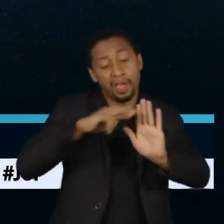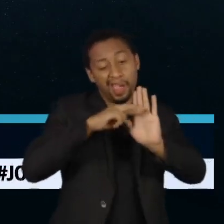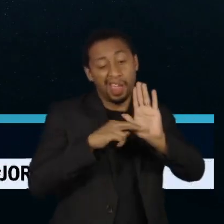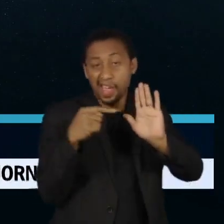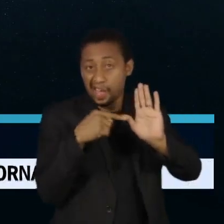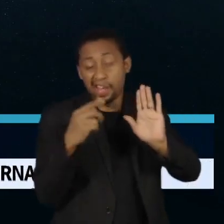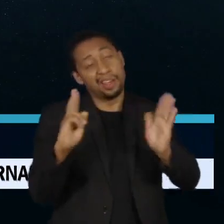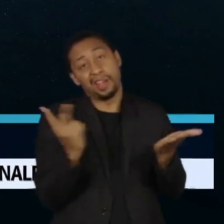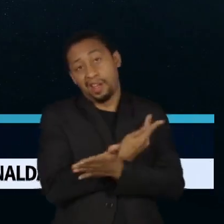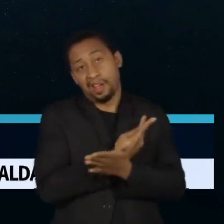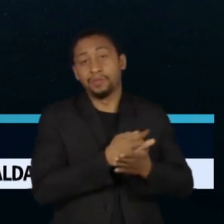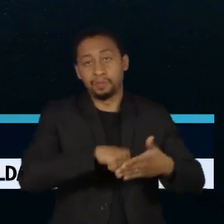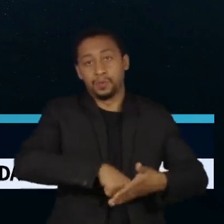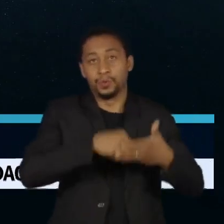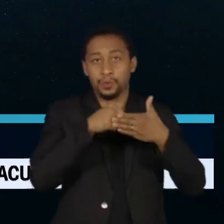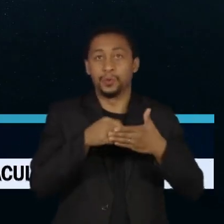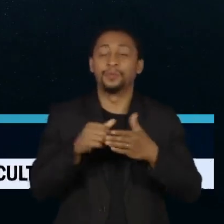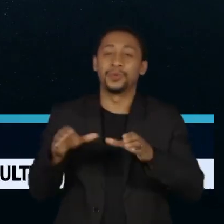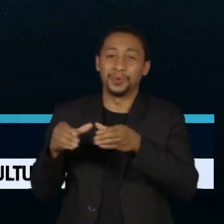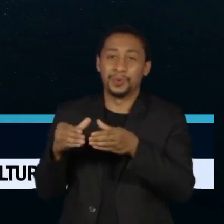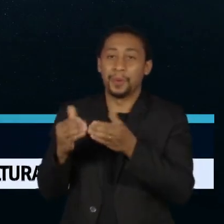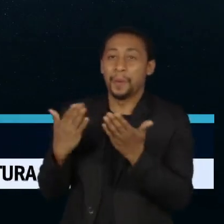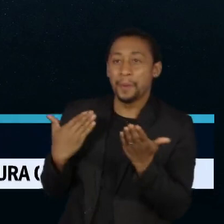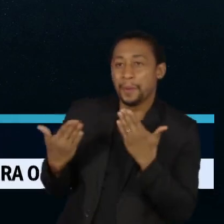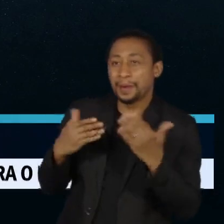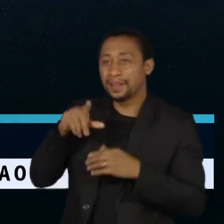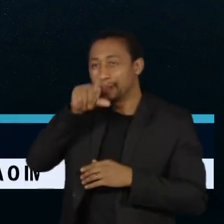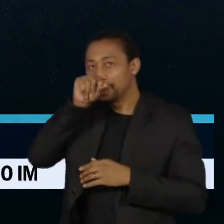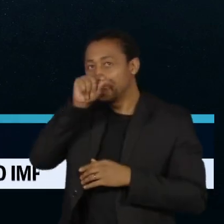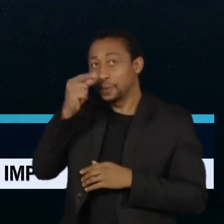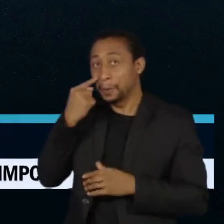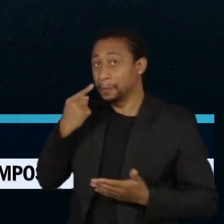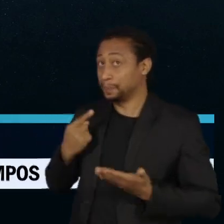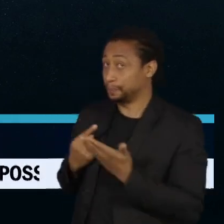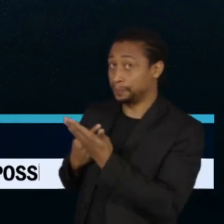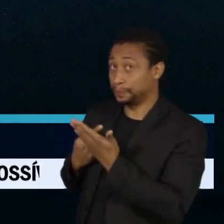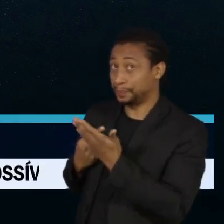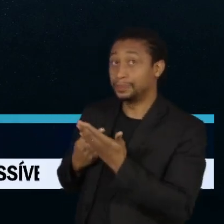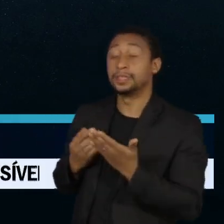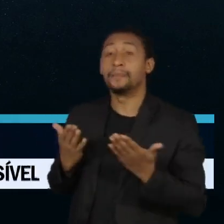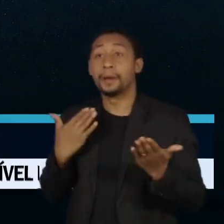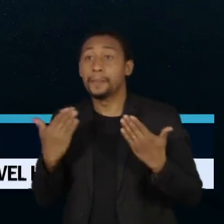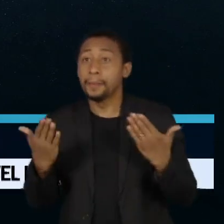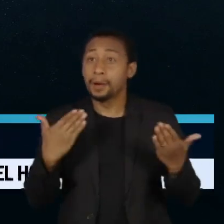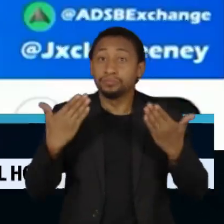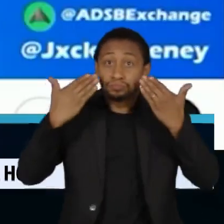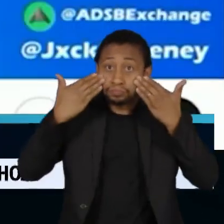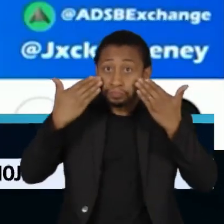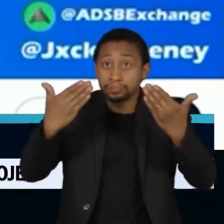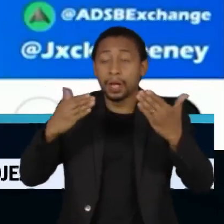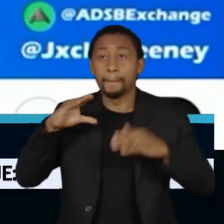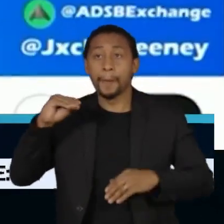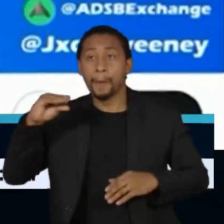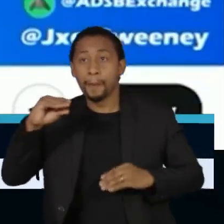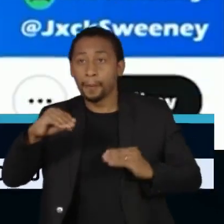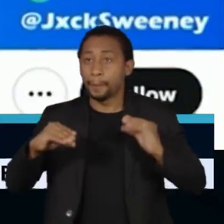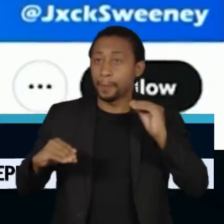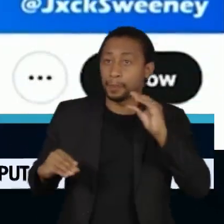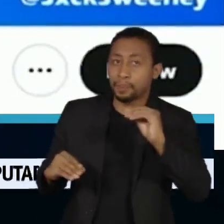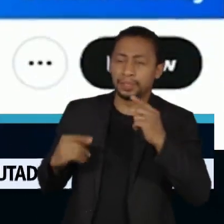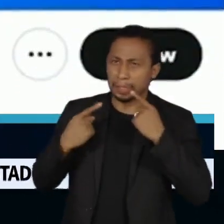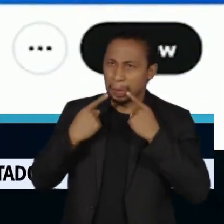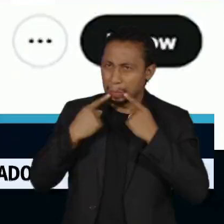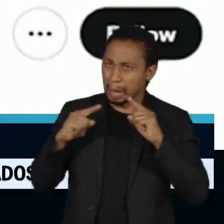nesta sala de bate-papo chamada de Twitter Space onde ocorre em conversas públicas de áudio teriam